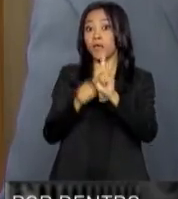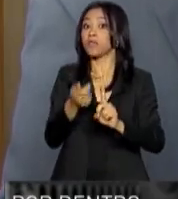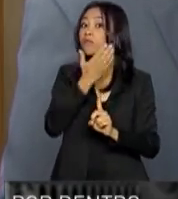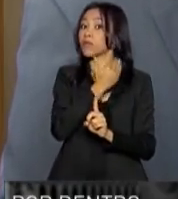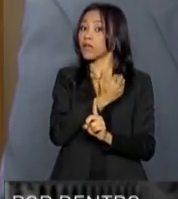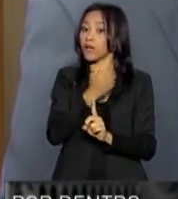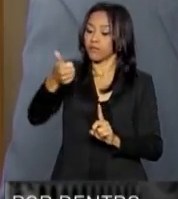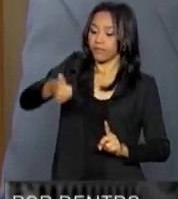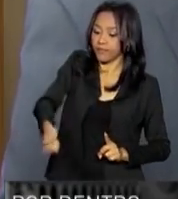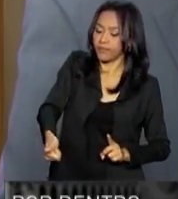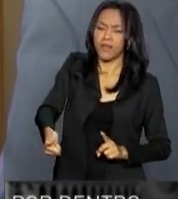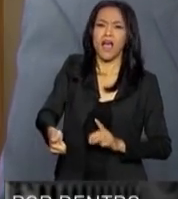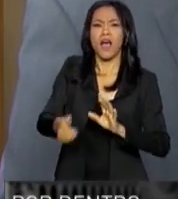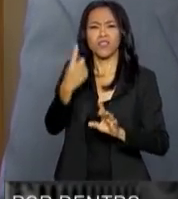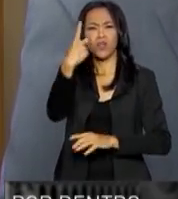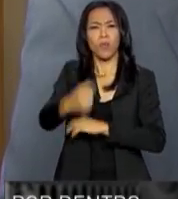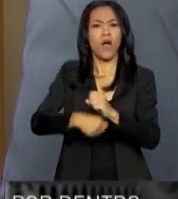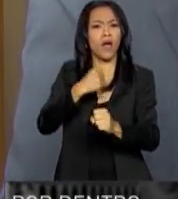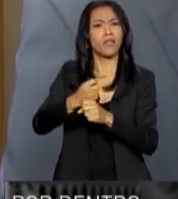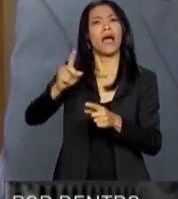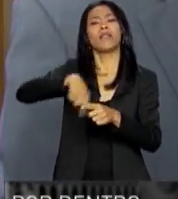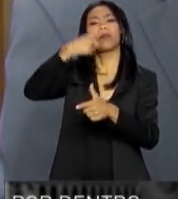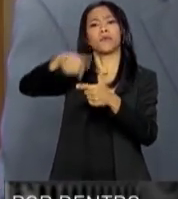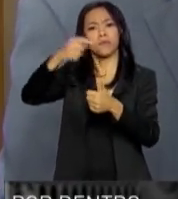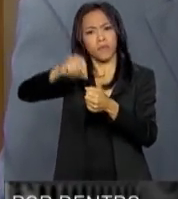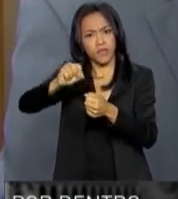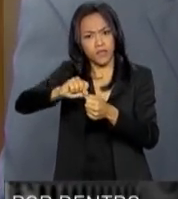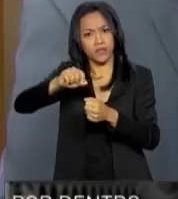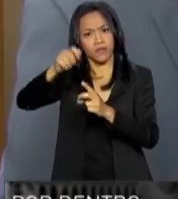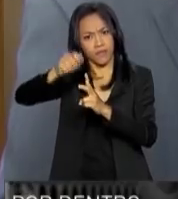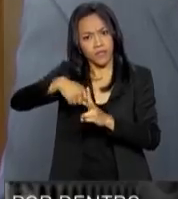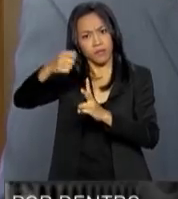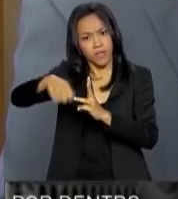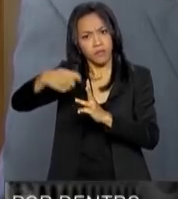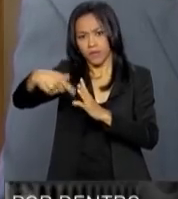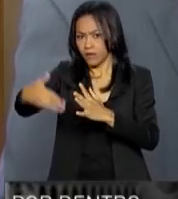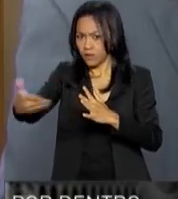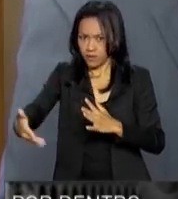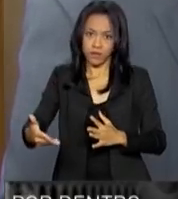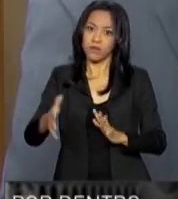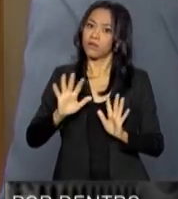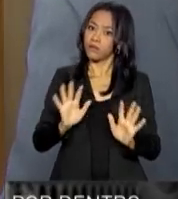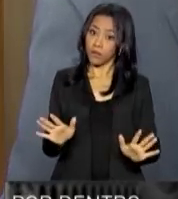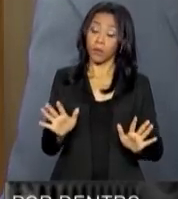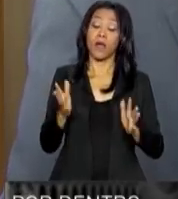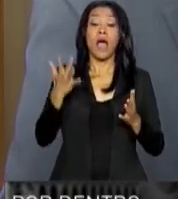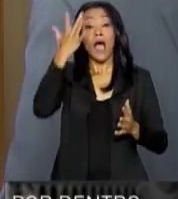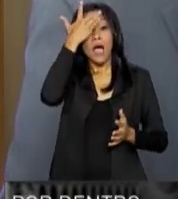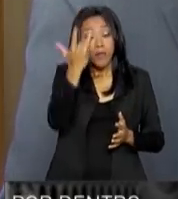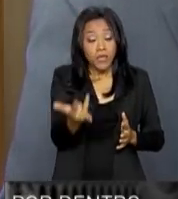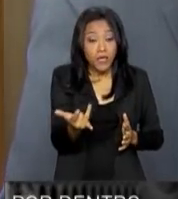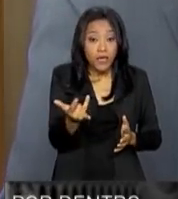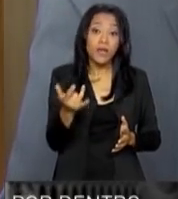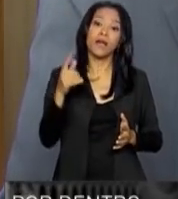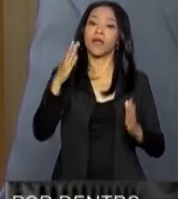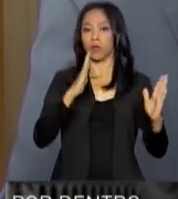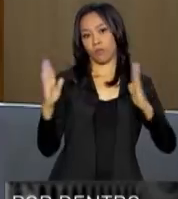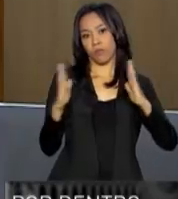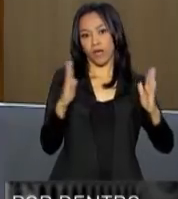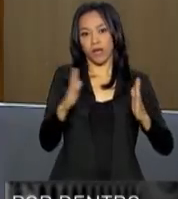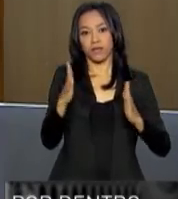fazer só daqui um ano este mês que vem eu fiz é de novo então quanto mesmo a partir do ano que vem e assim o processo foi dividido então amanhã é o prazo para as pessoas